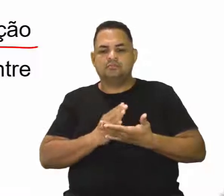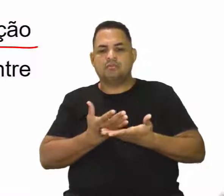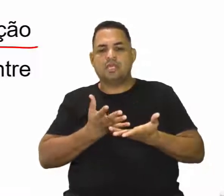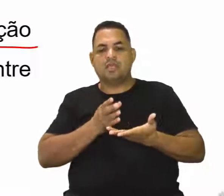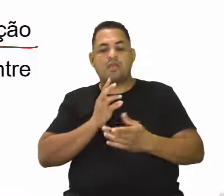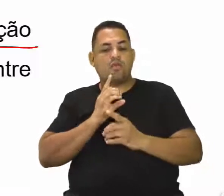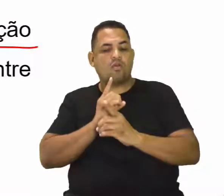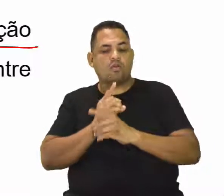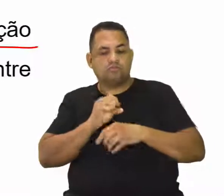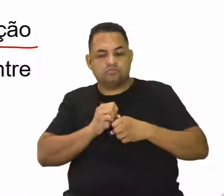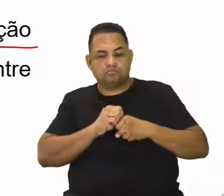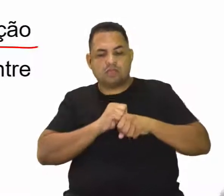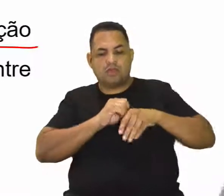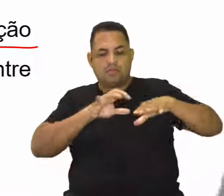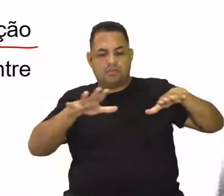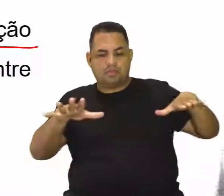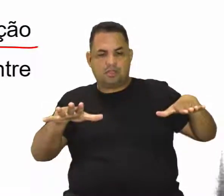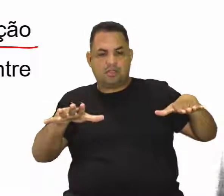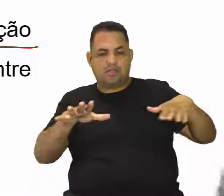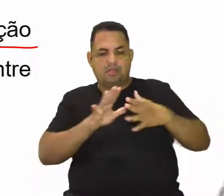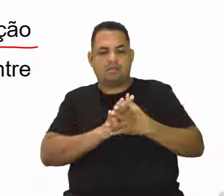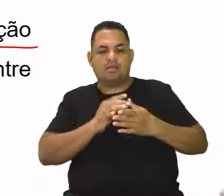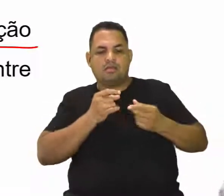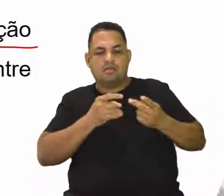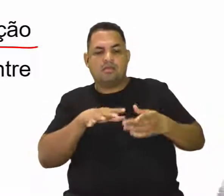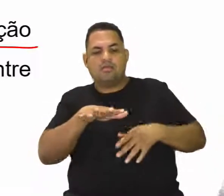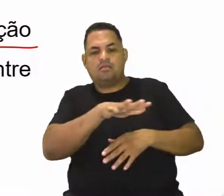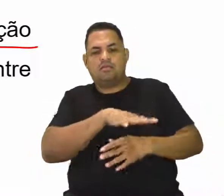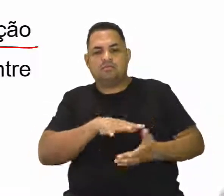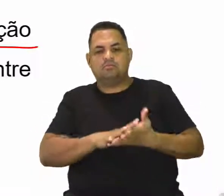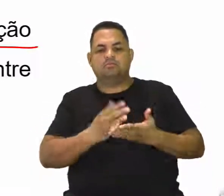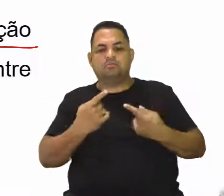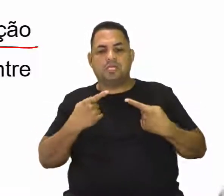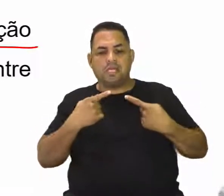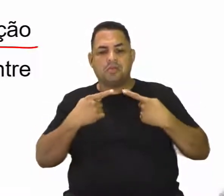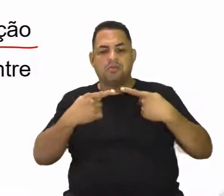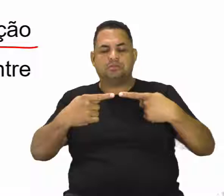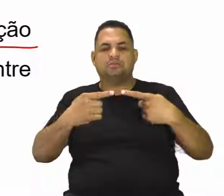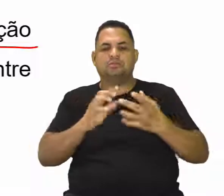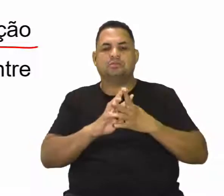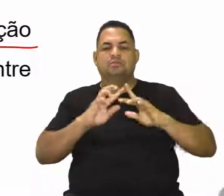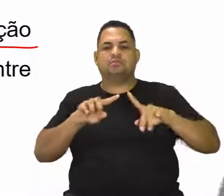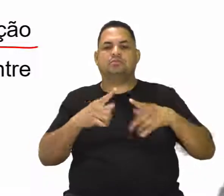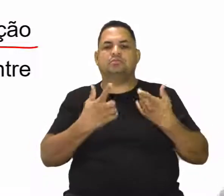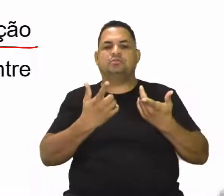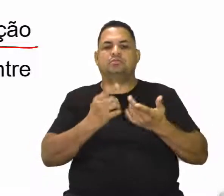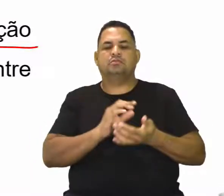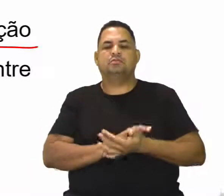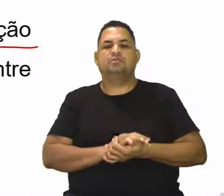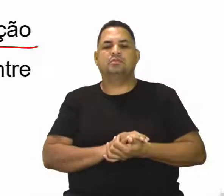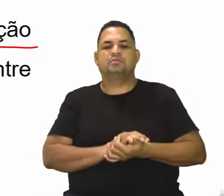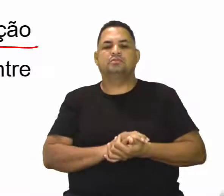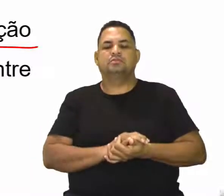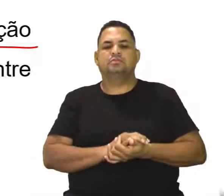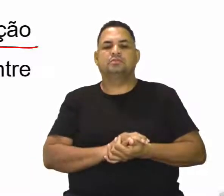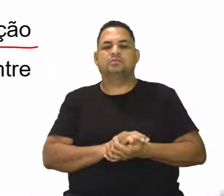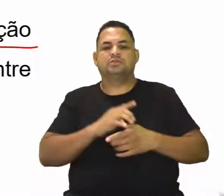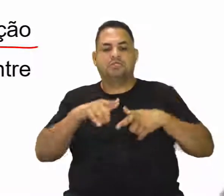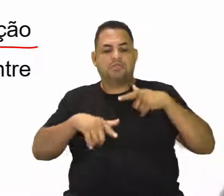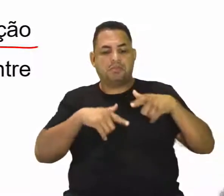mercado. Existe competitividade? Existe, a gente sabe disso. Mas você está ali para dar o melhor de